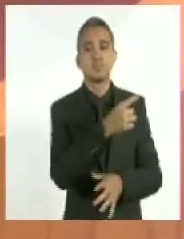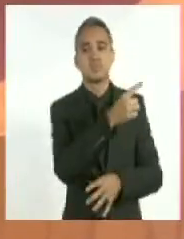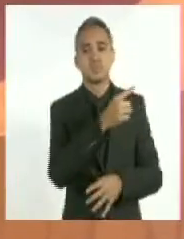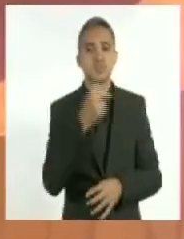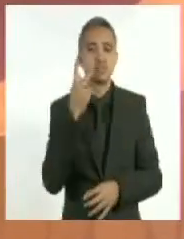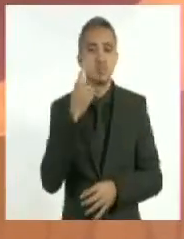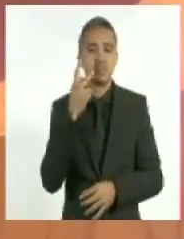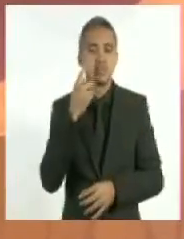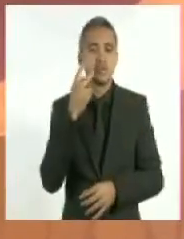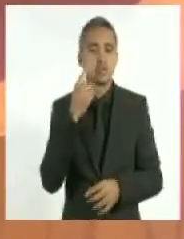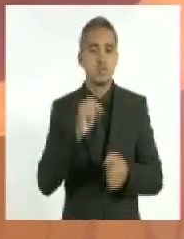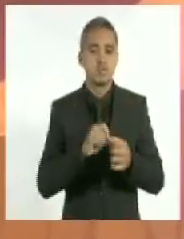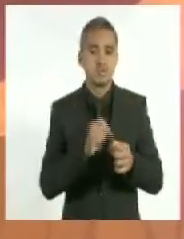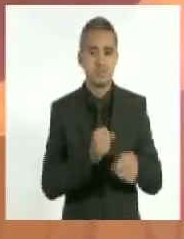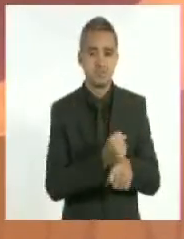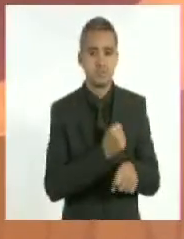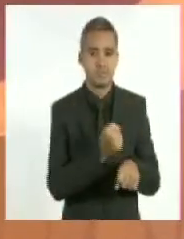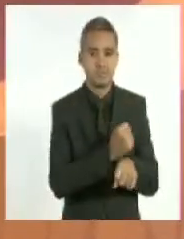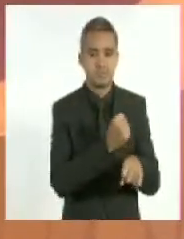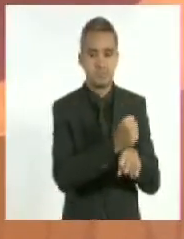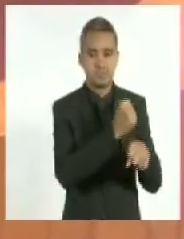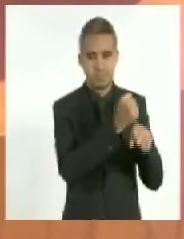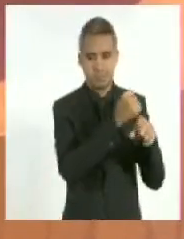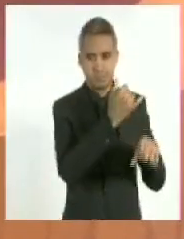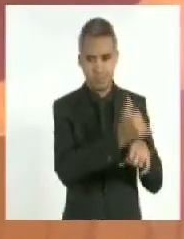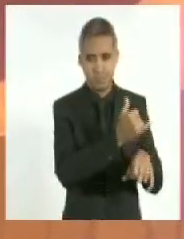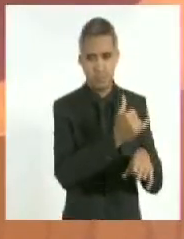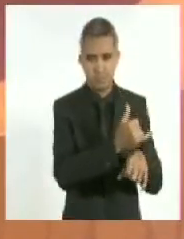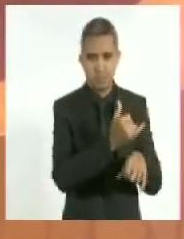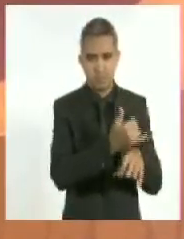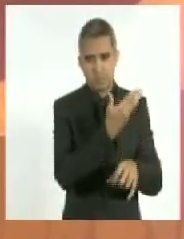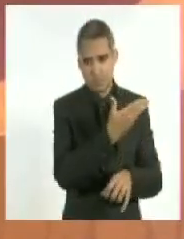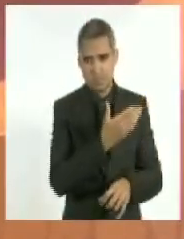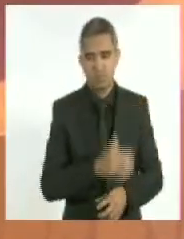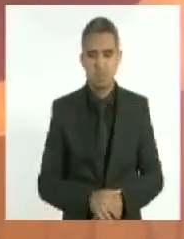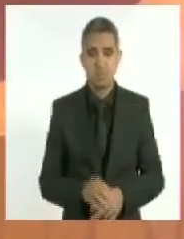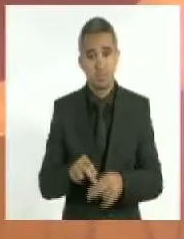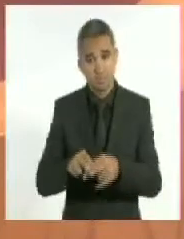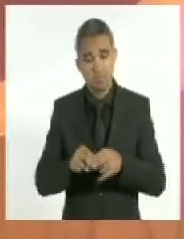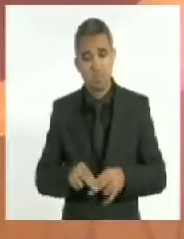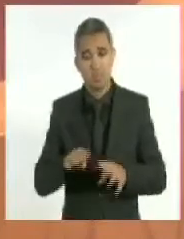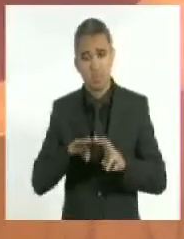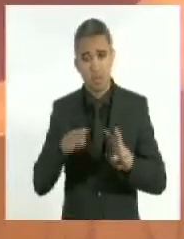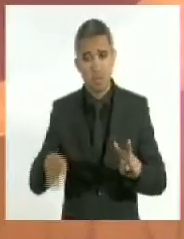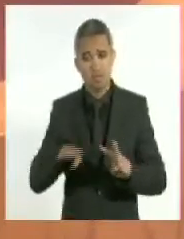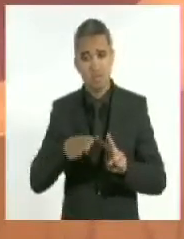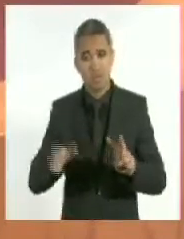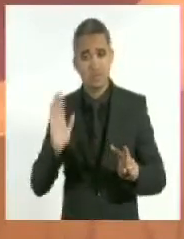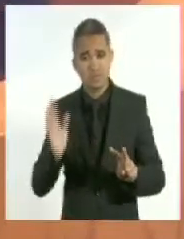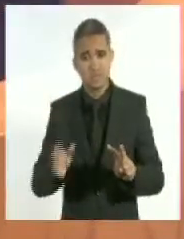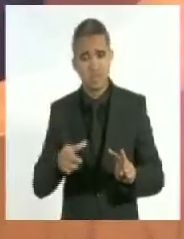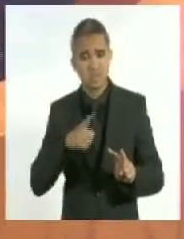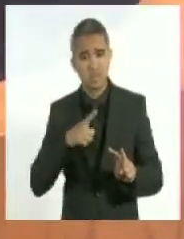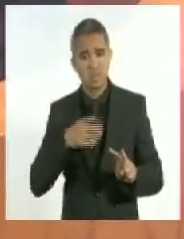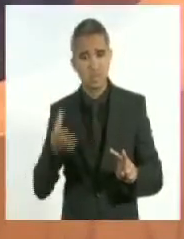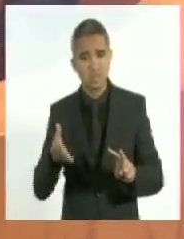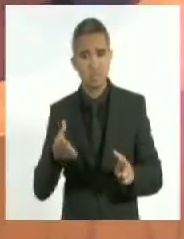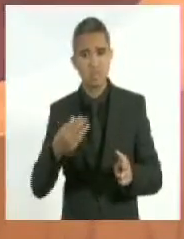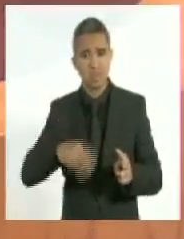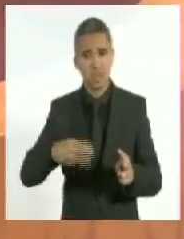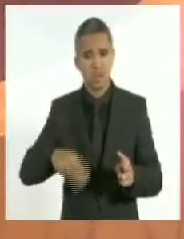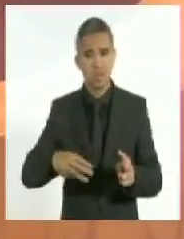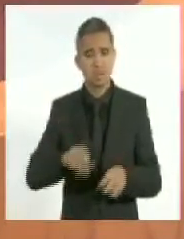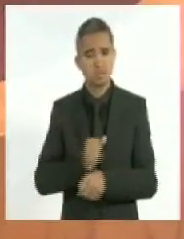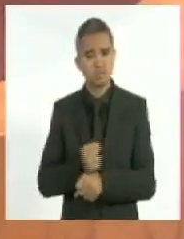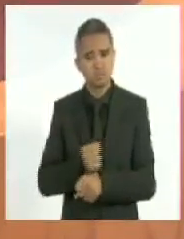está implantada aqui, já convive com a comunidade do Maranhão, que tem toda a logística aqui, por que não faz essa siderúrgica aqui? Que iria